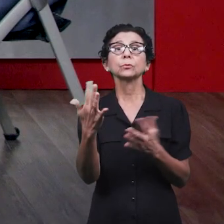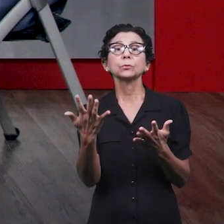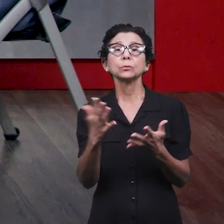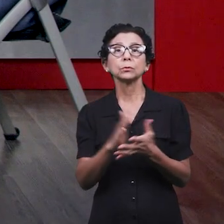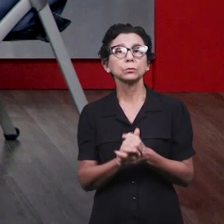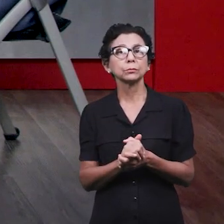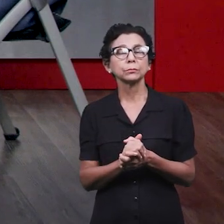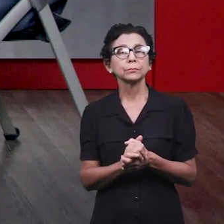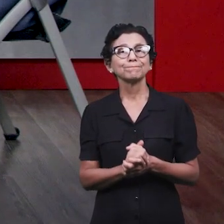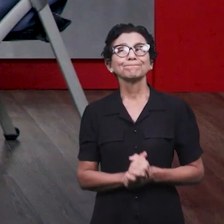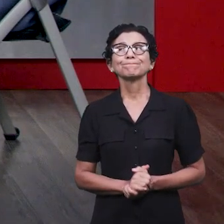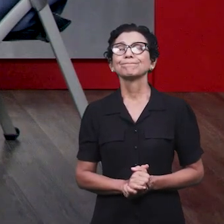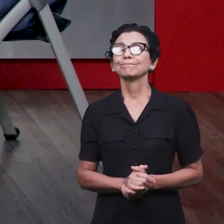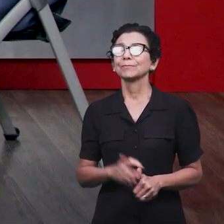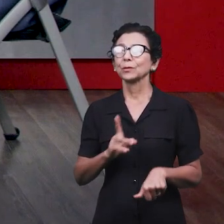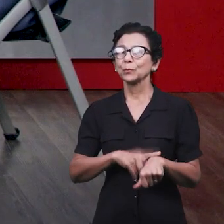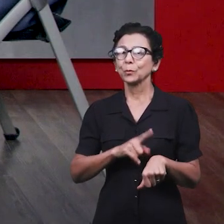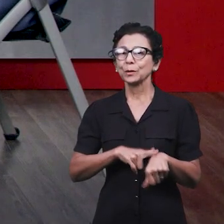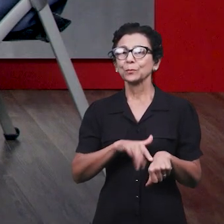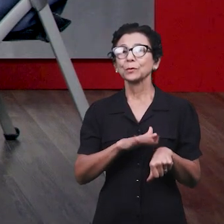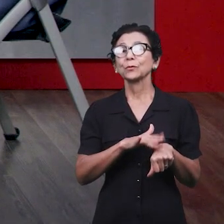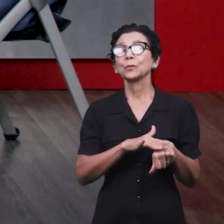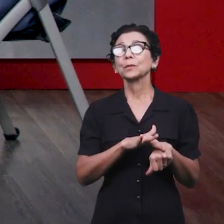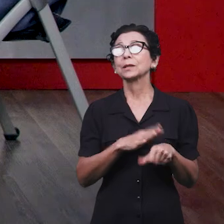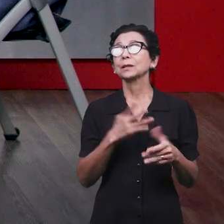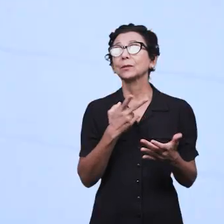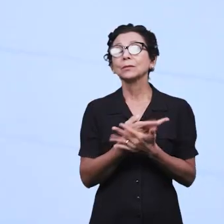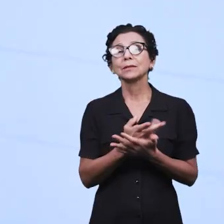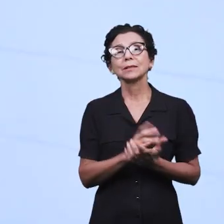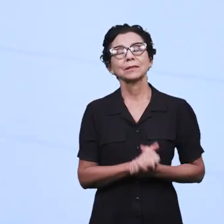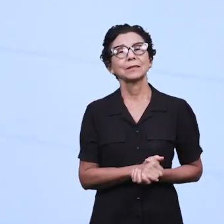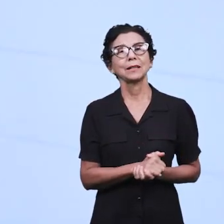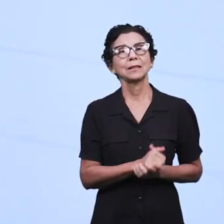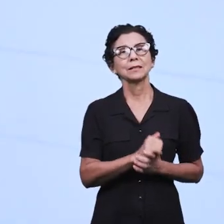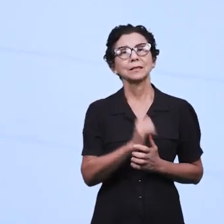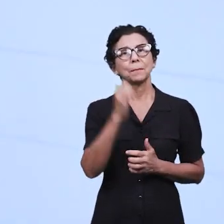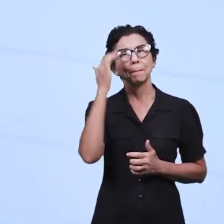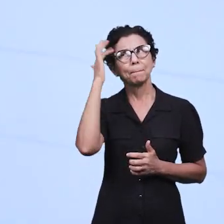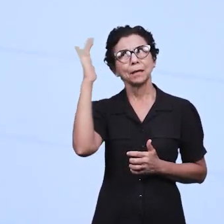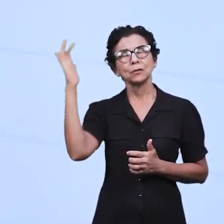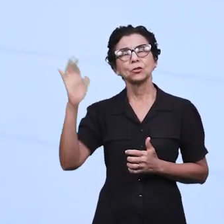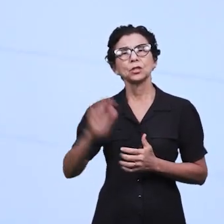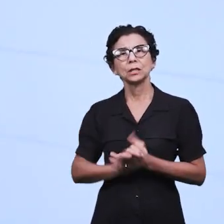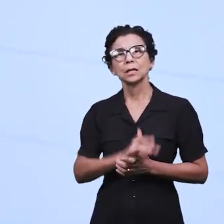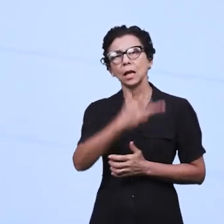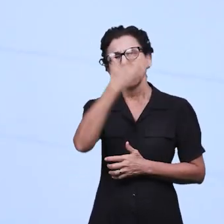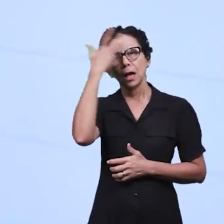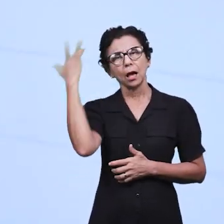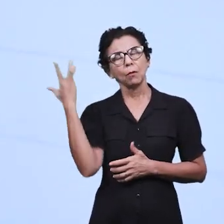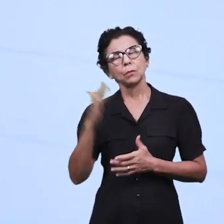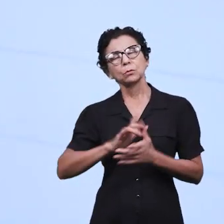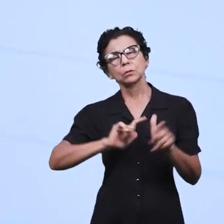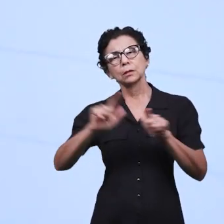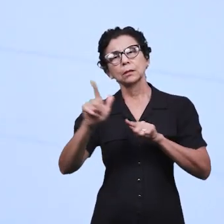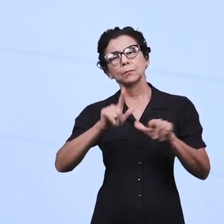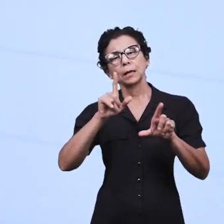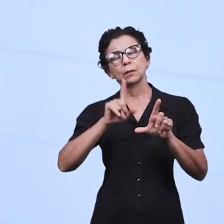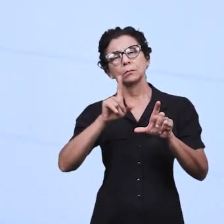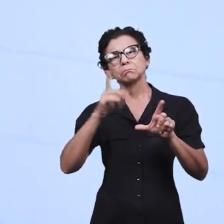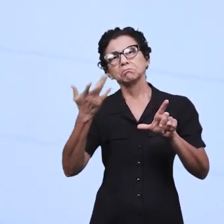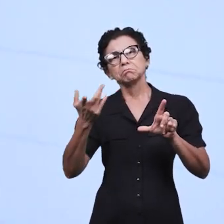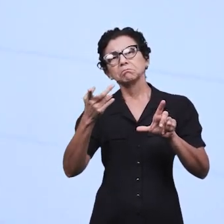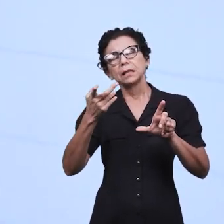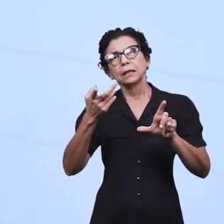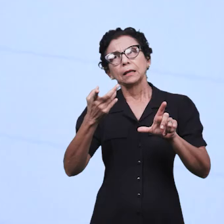uma prioridade, mas ele sente. Aí, na hora que é acometido de uma enfermidade, o que acontece? Imagina um profissional liberal que depende daquele trabalho para sobreviver,